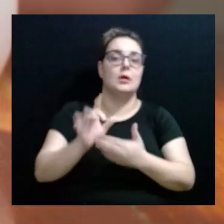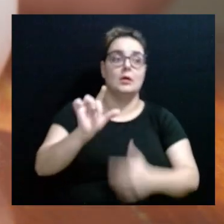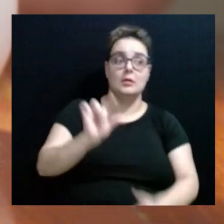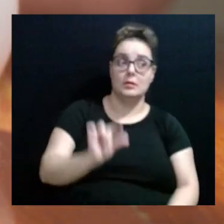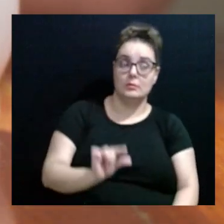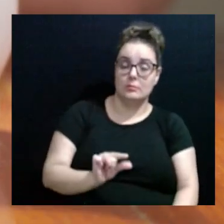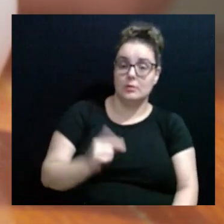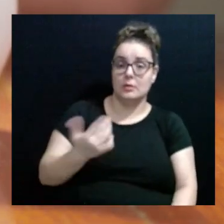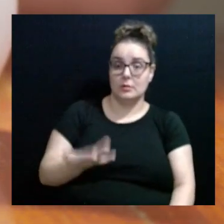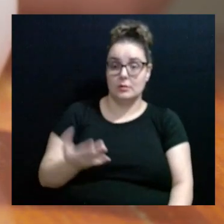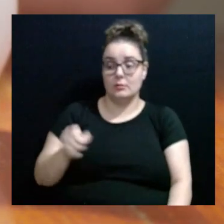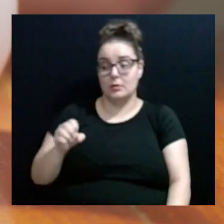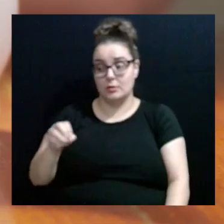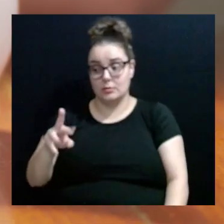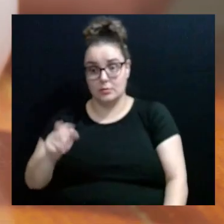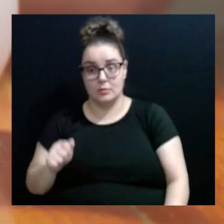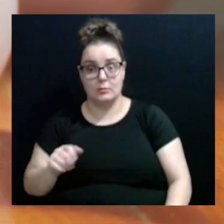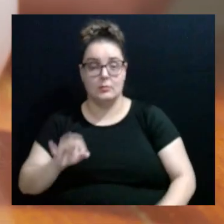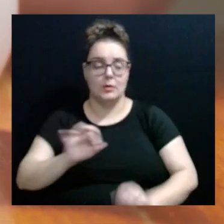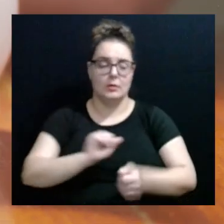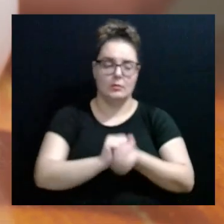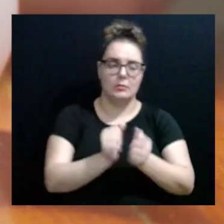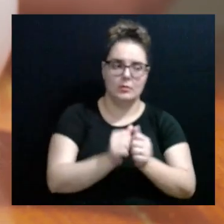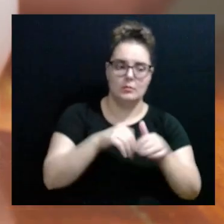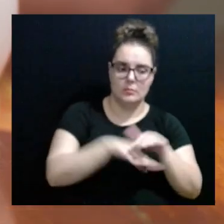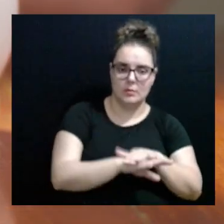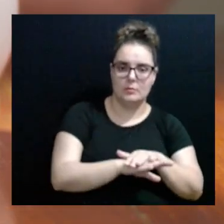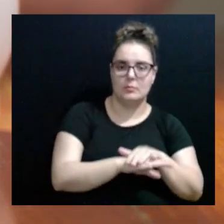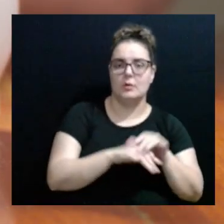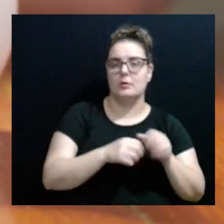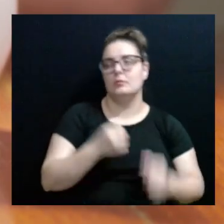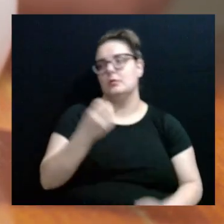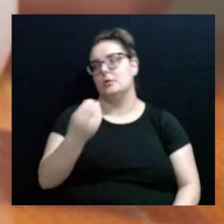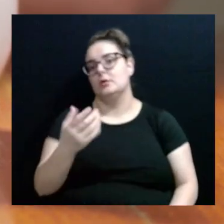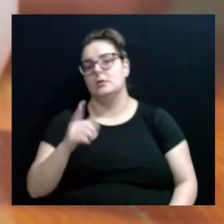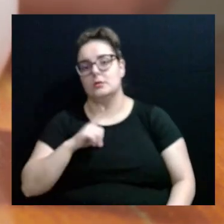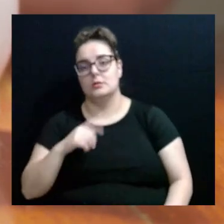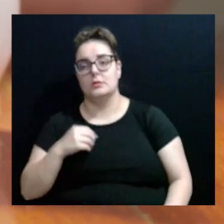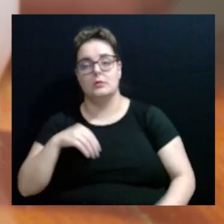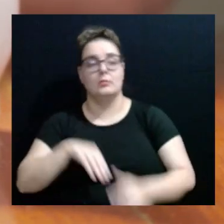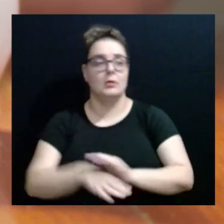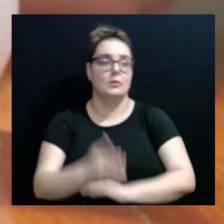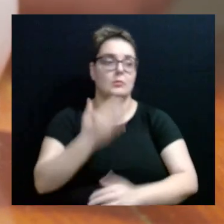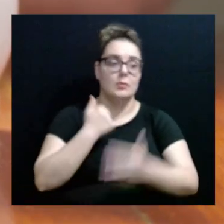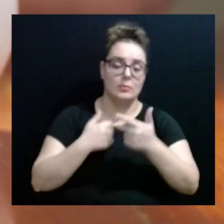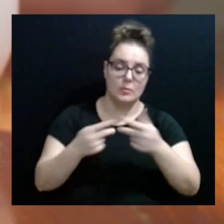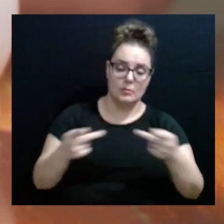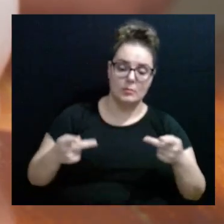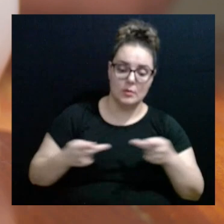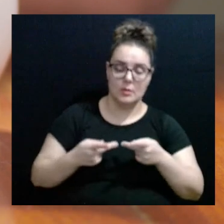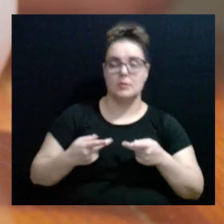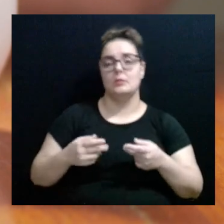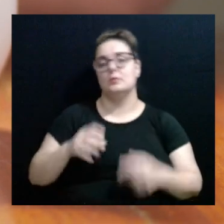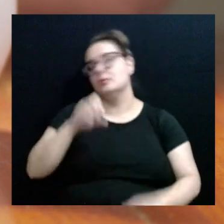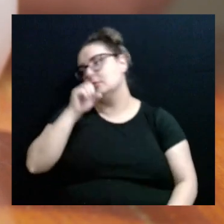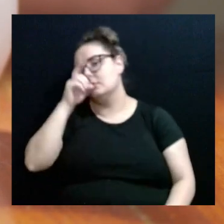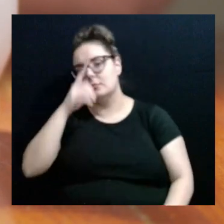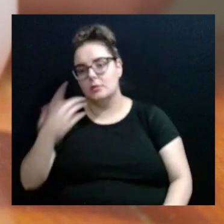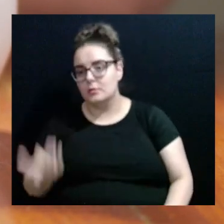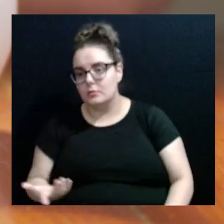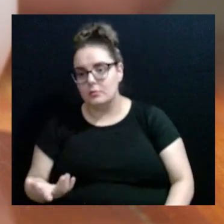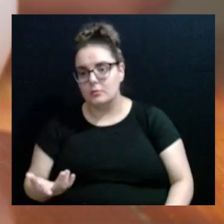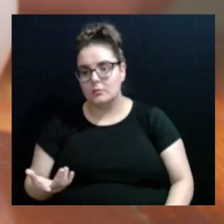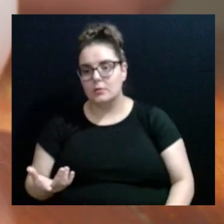para gastar um pouquinho menos. Então essa sobra você vai deixando ali para viagem. Se você tem o hábito de comer pizza no final de semana, às vezes